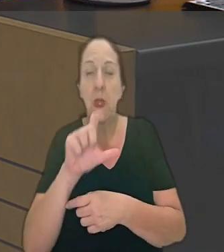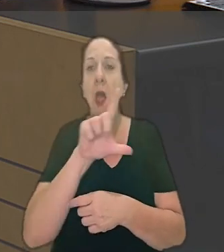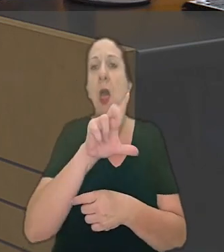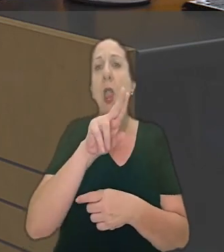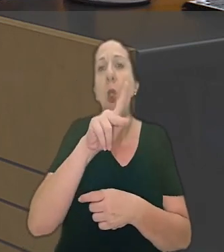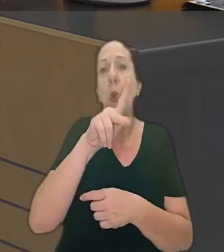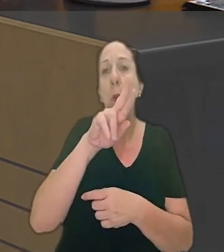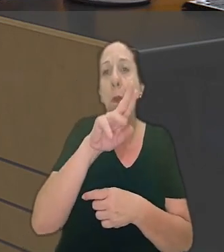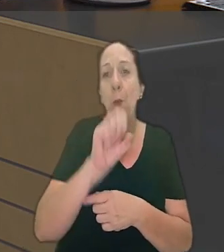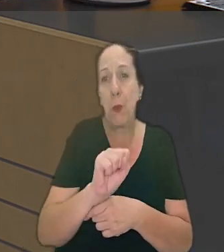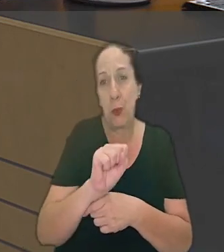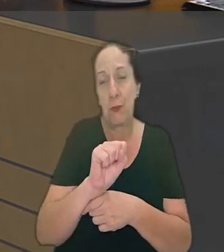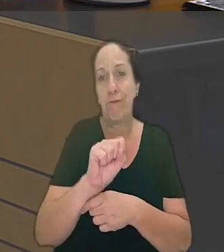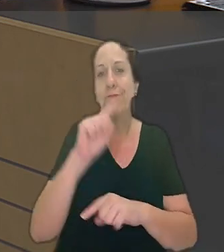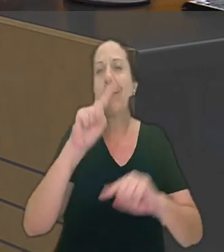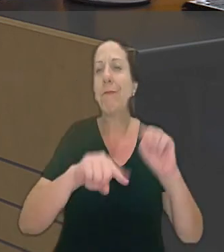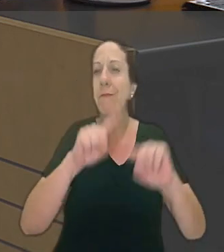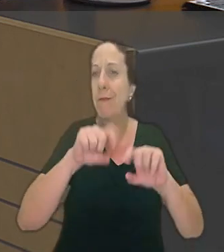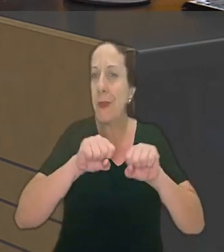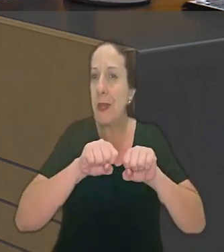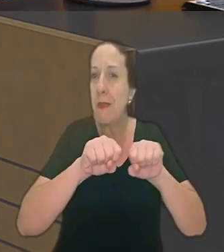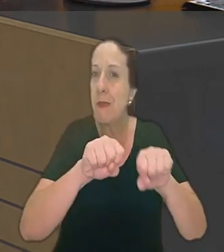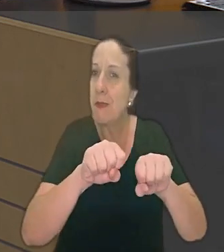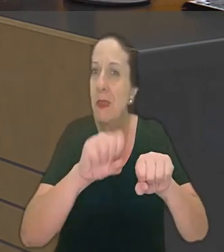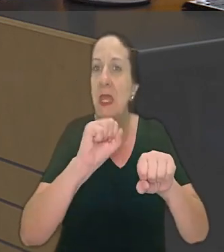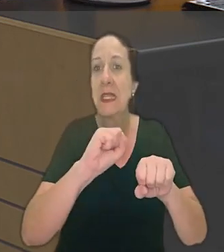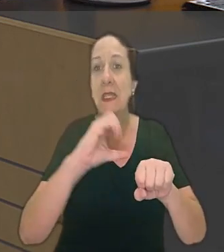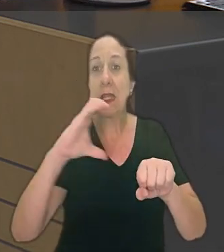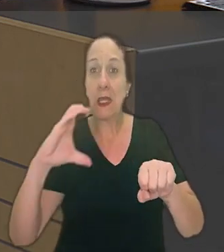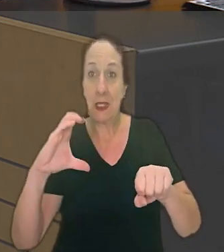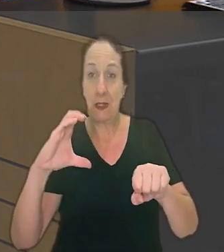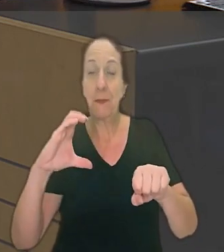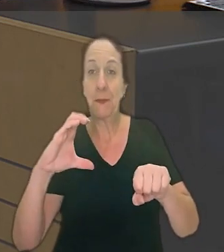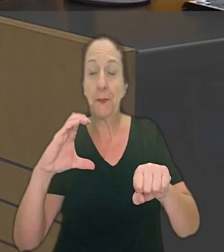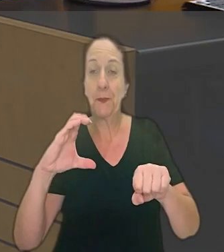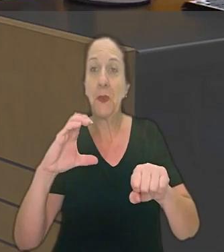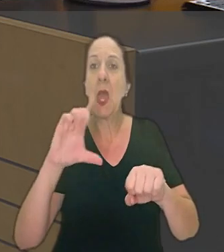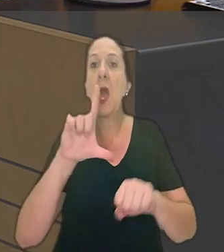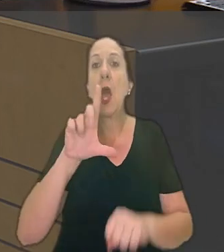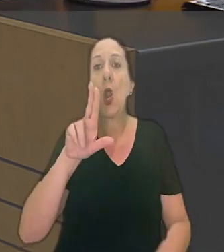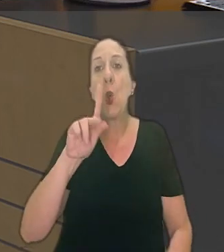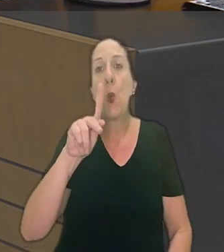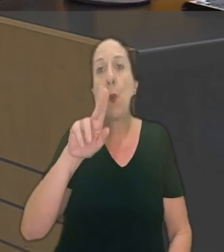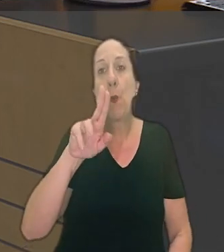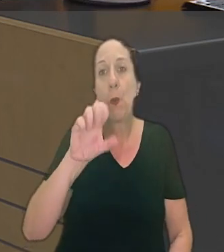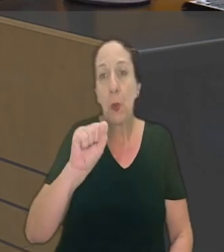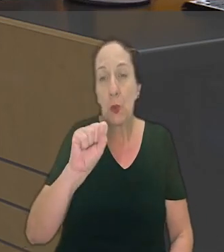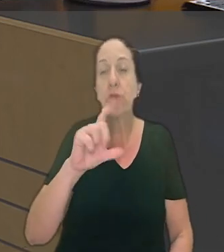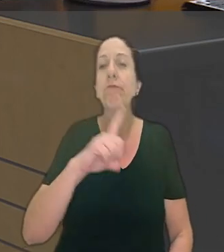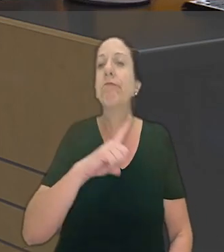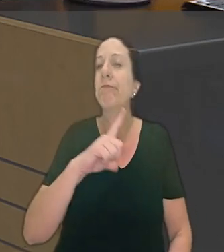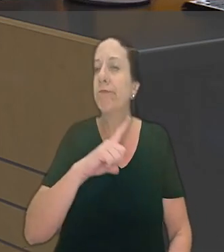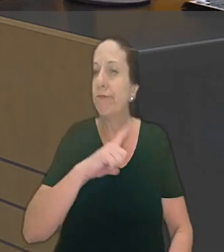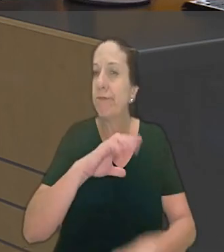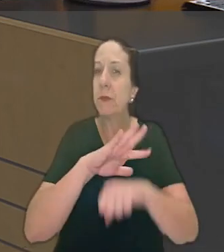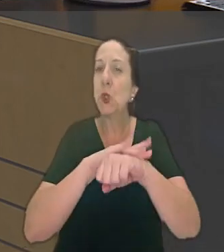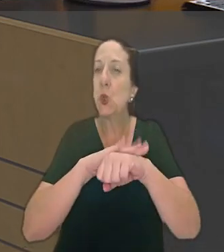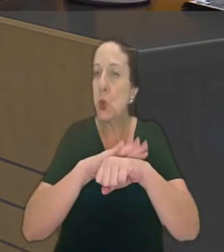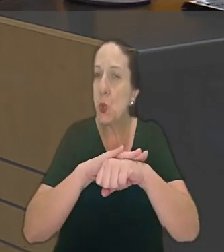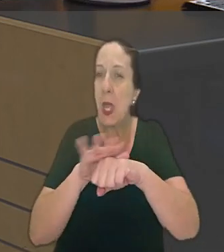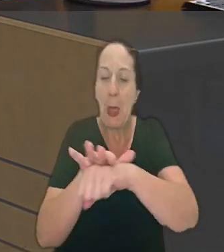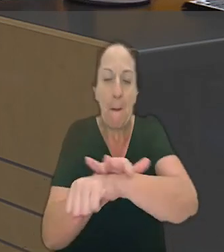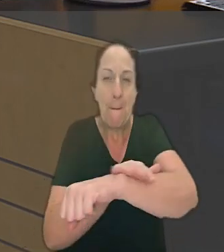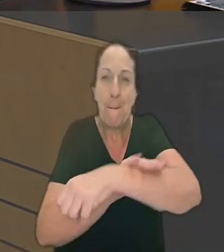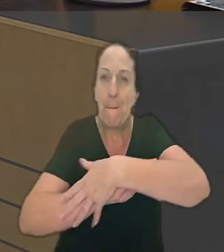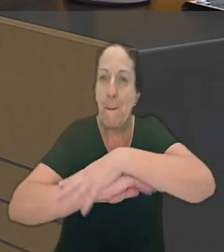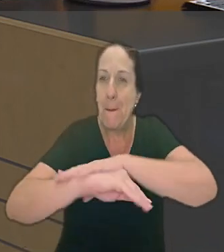no período em que trabalhava no Bisteca Supermercados de Criciúma, em Santa Catarina. Lúpus é uma doença inflamatória